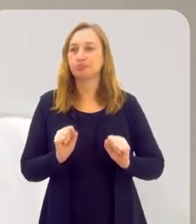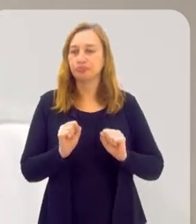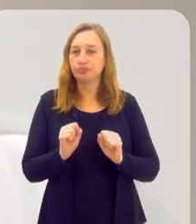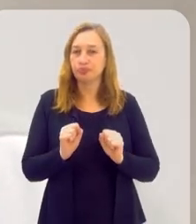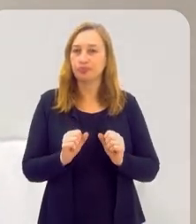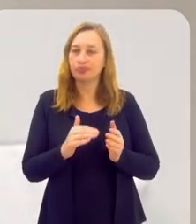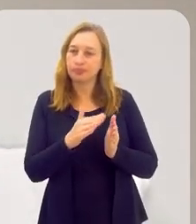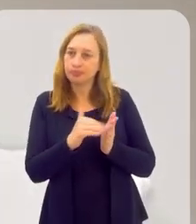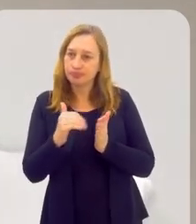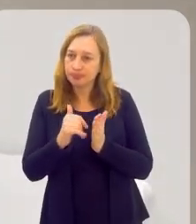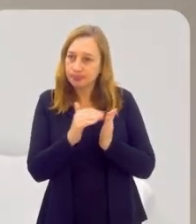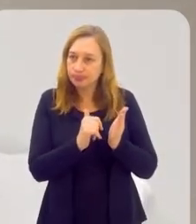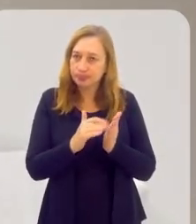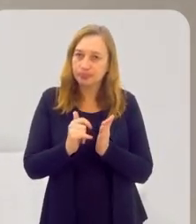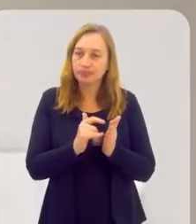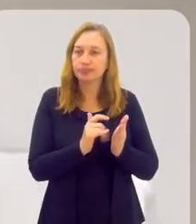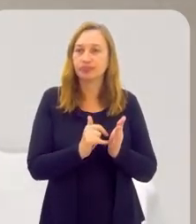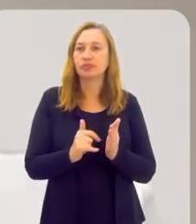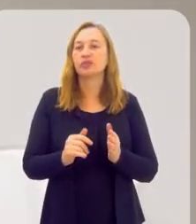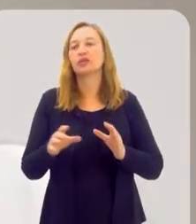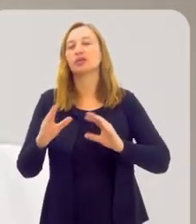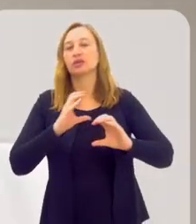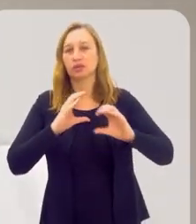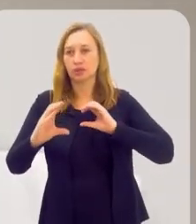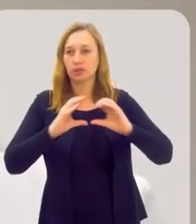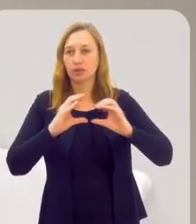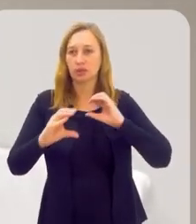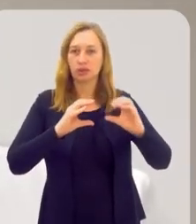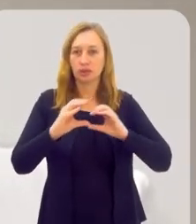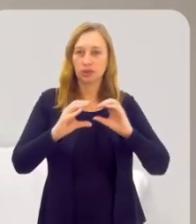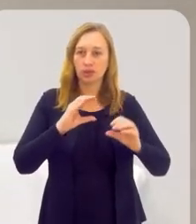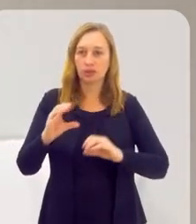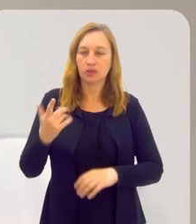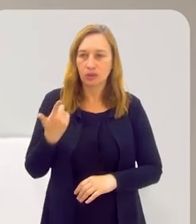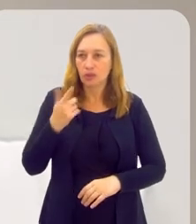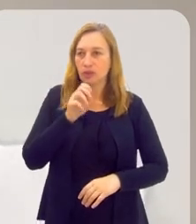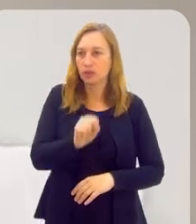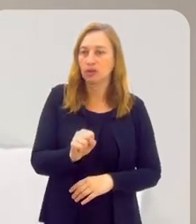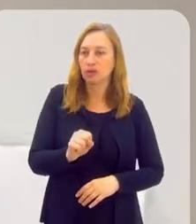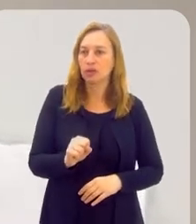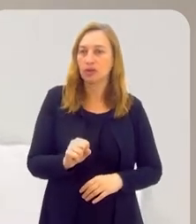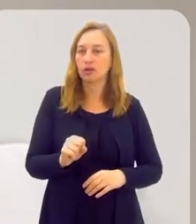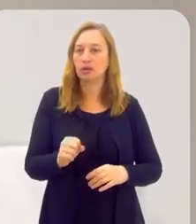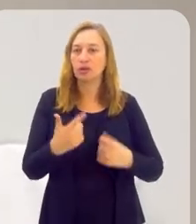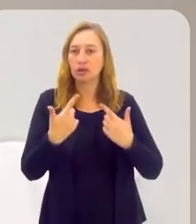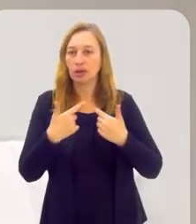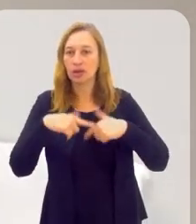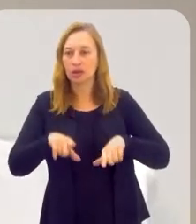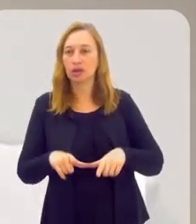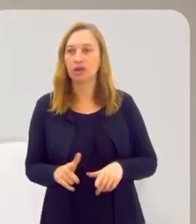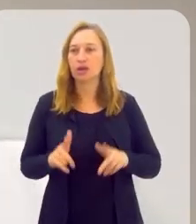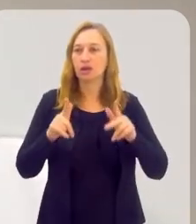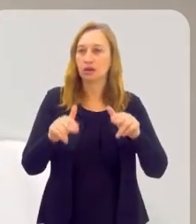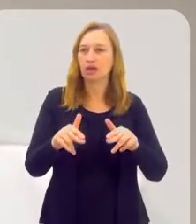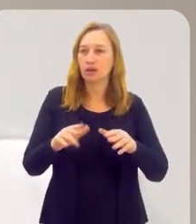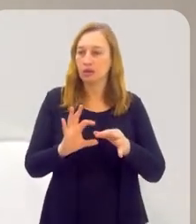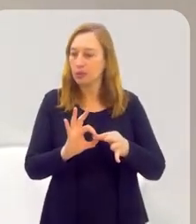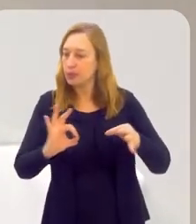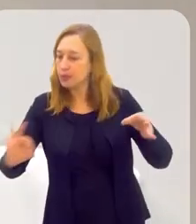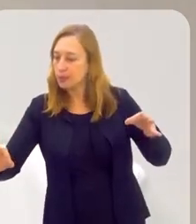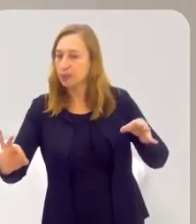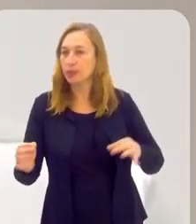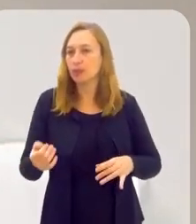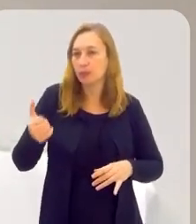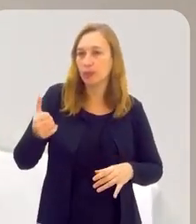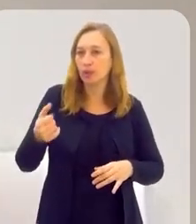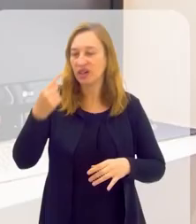podem ir partindo através destas vias de comunicação, de nós conseguirmos, ainda por cima, com a mesma língua, à distância de um clique,